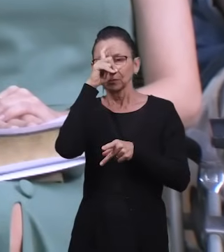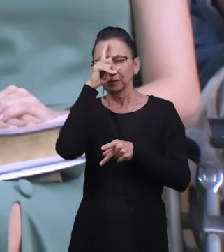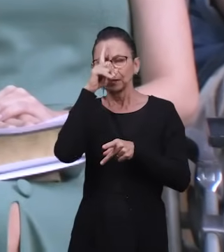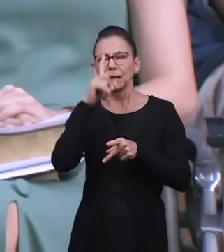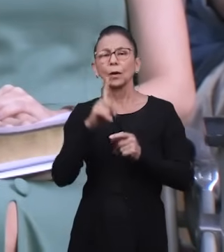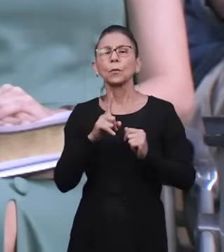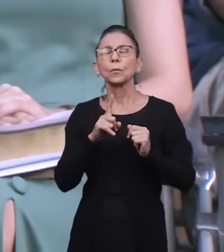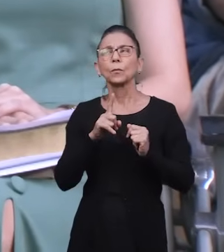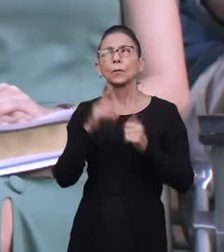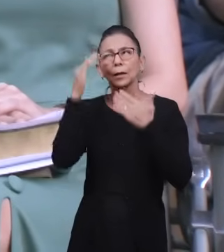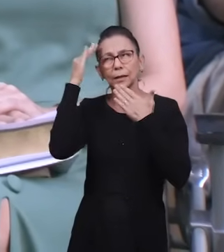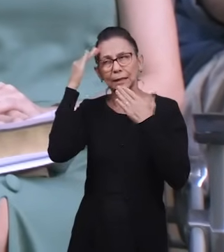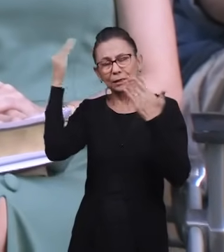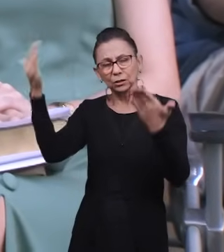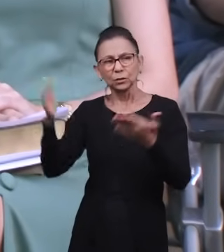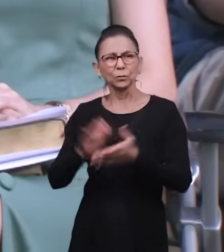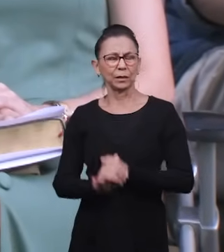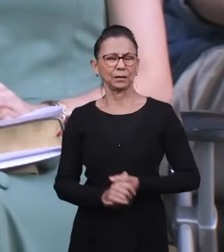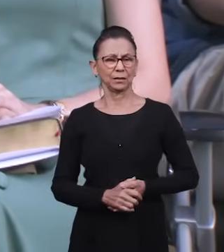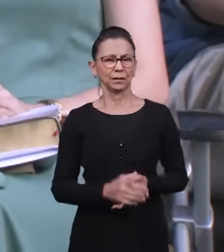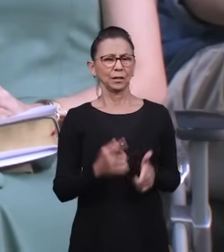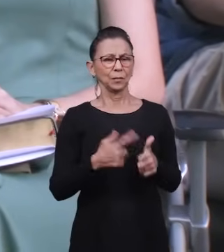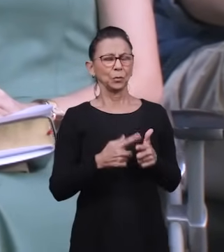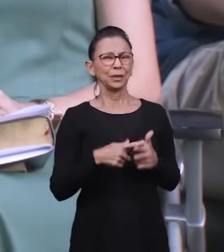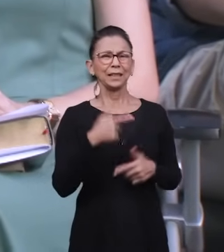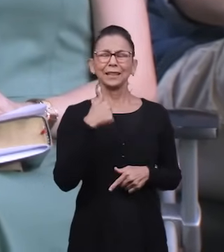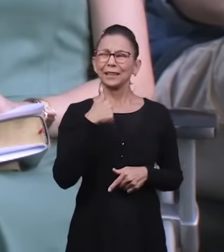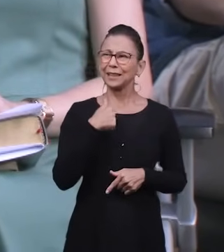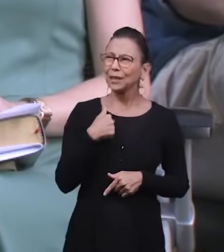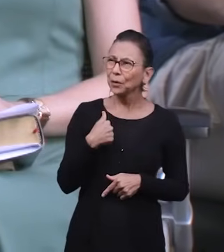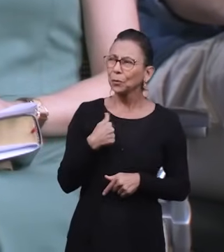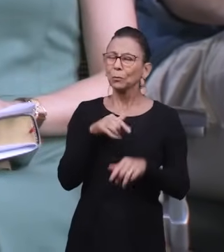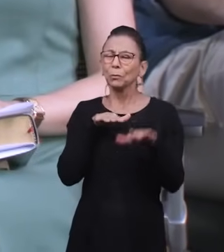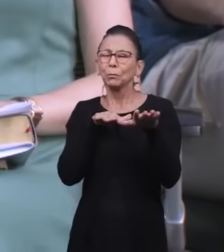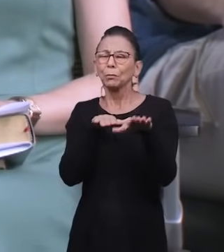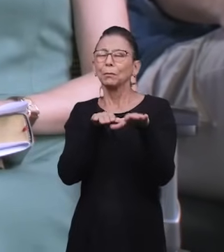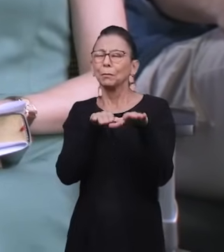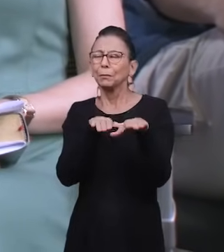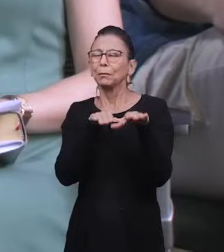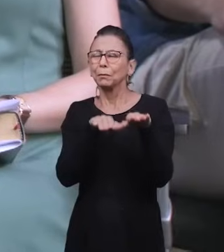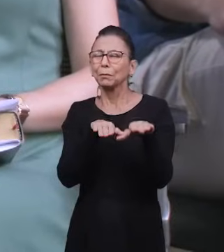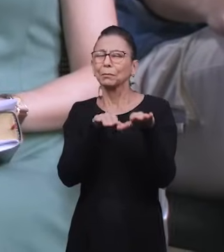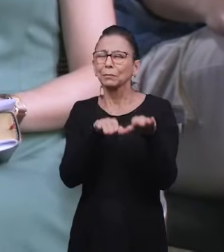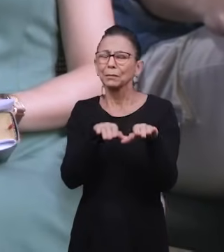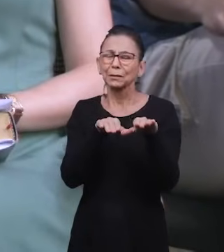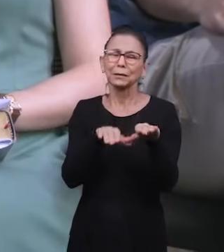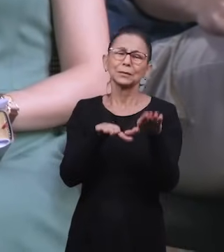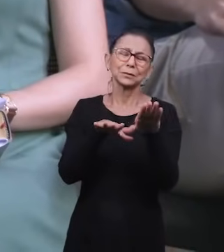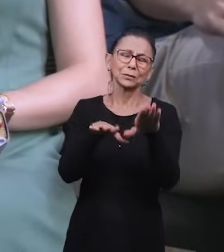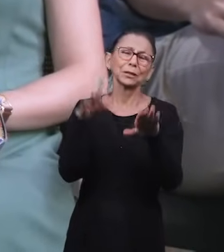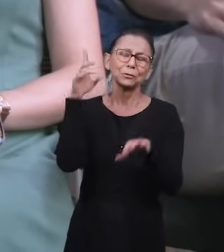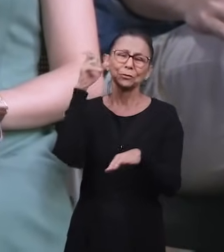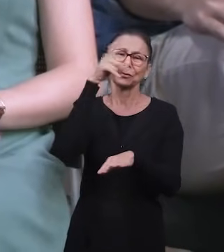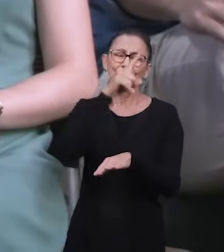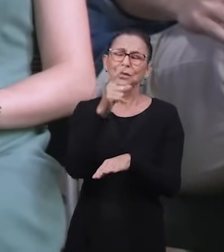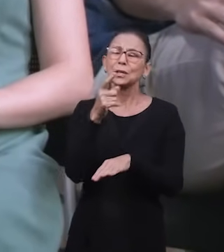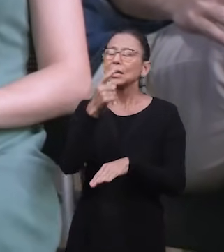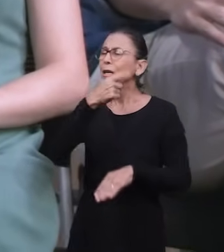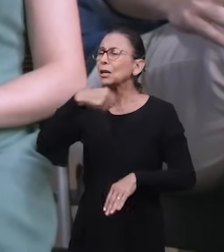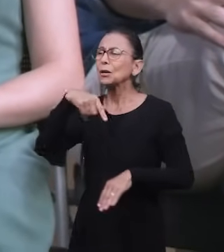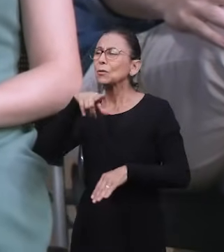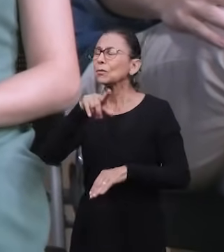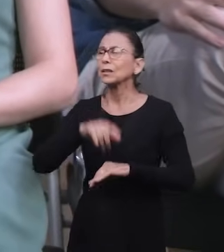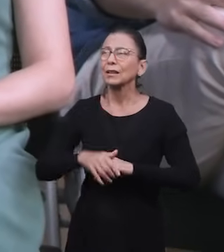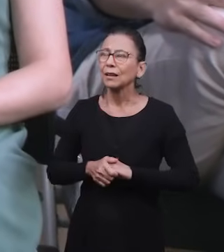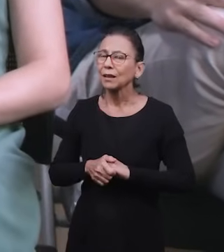gratidão. Você não, por que eu vou visitar um enfermo? Por que eu saí daqui, peguei um trânsito, cheio de trabalho, cheio de serviço, mas estou enfermo? Não, porque